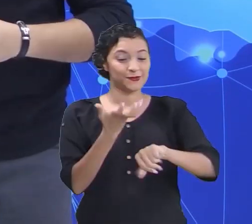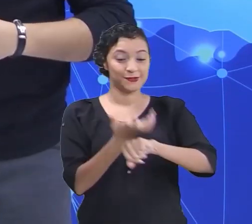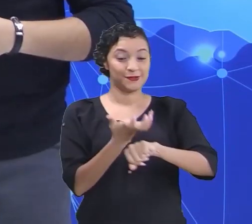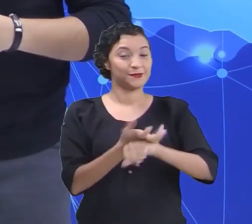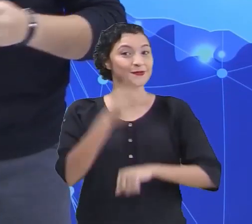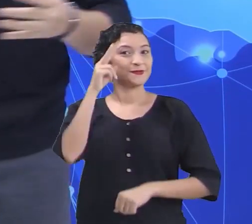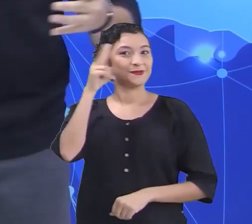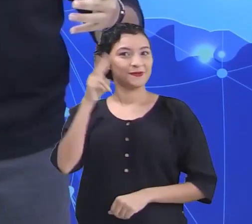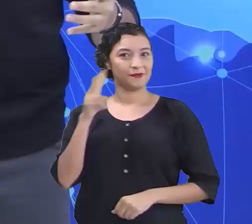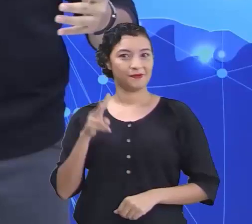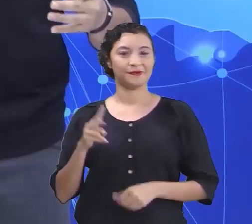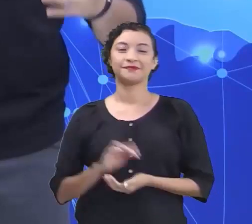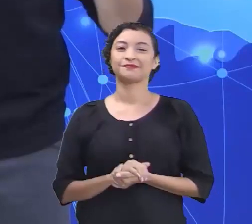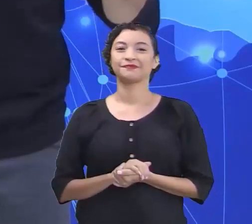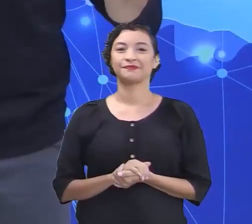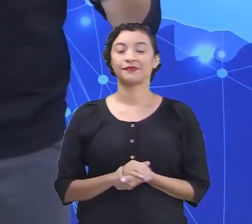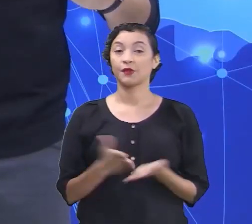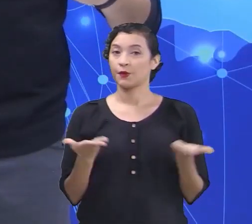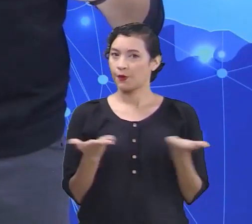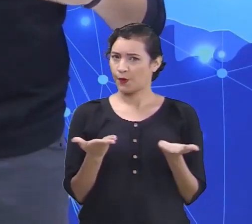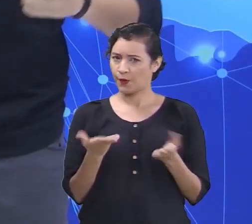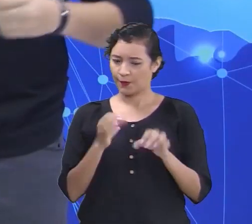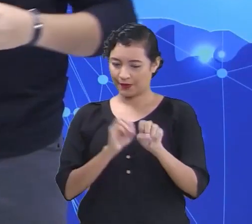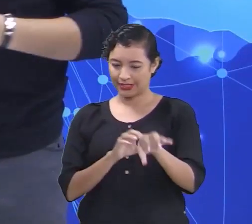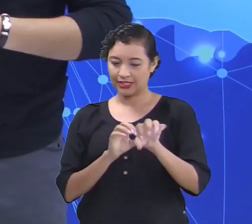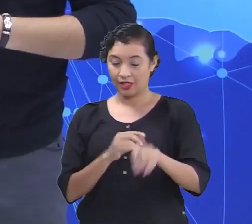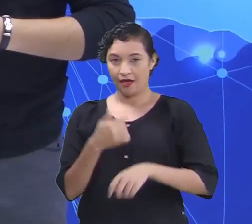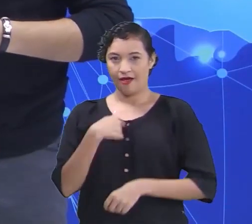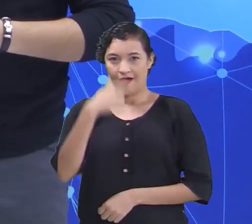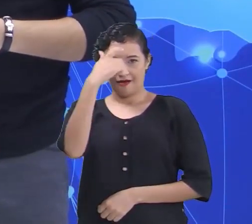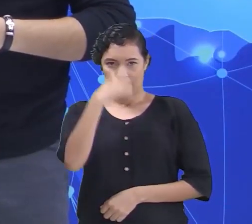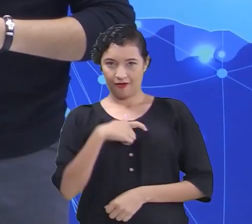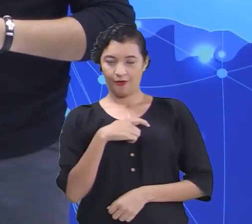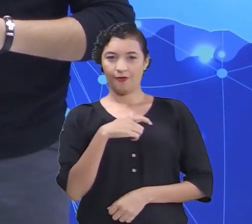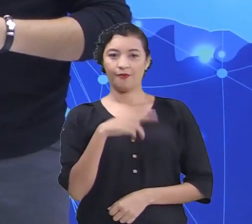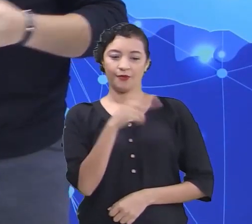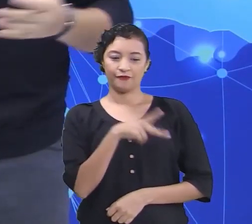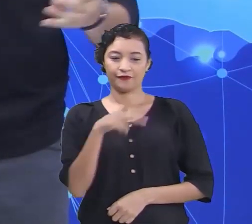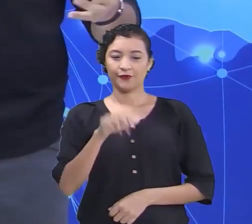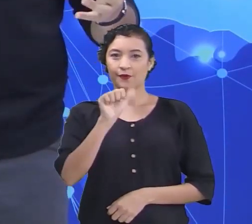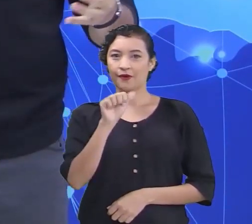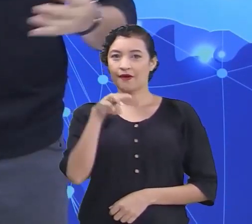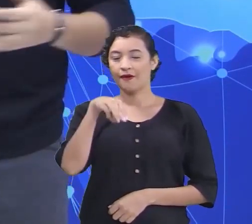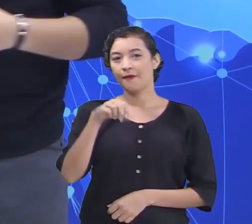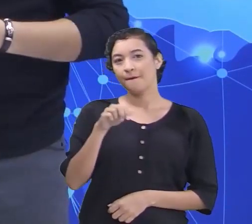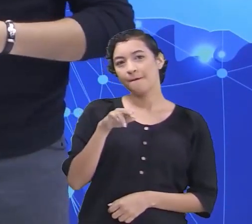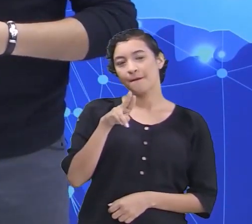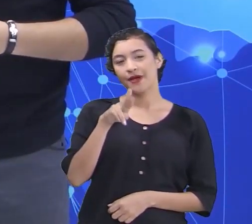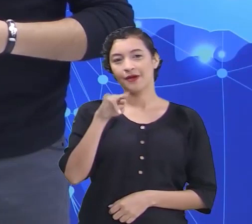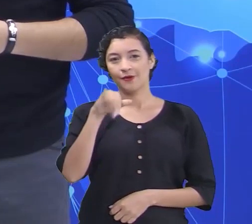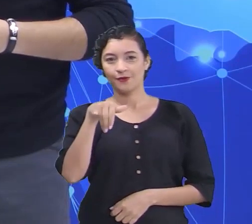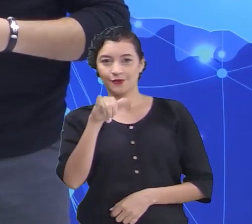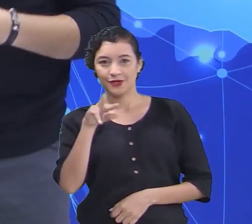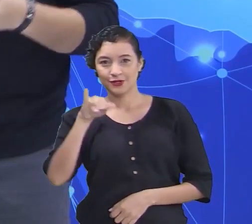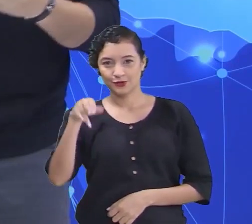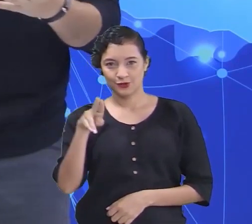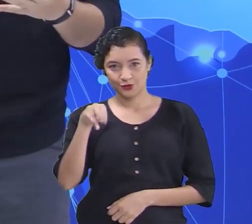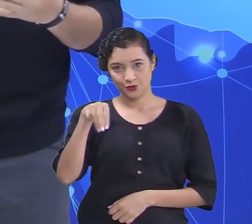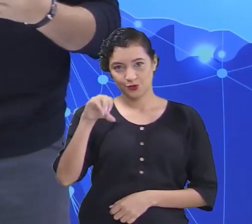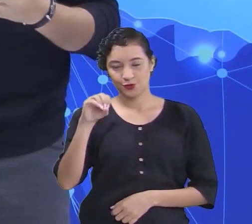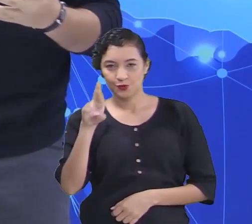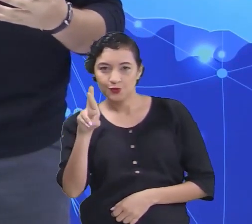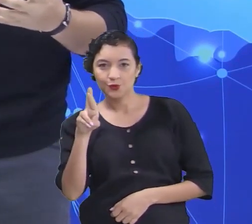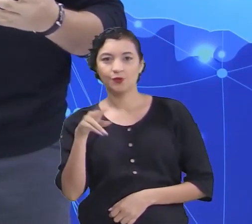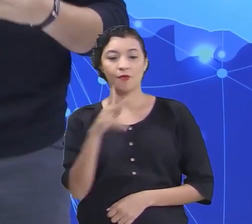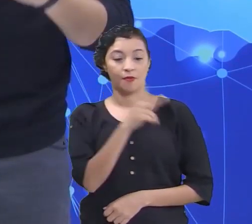juntos e para ministrar essa aula, cá estou, professor Amaury Júnior, professor da CEMED. Quero mandar aqui um